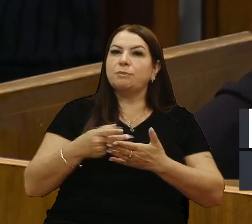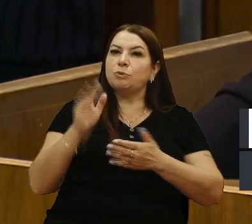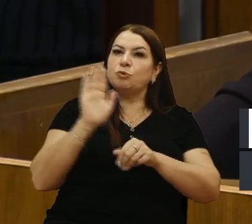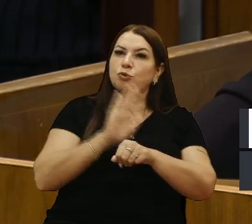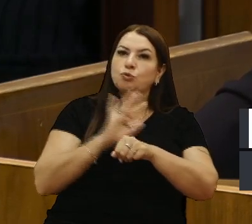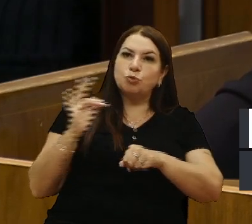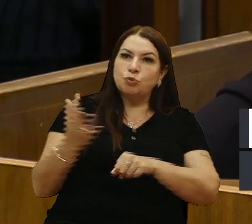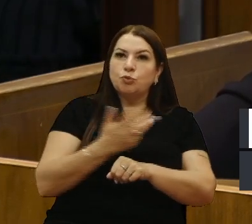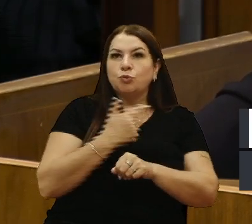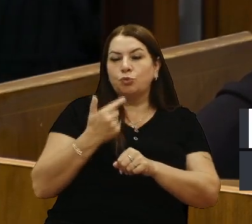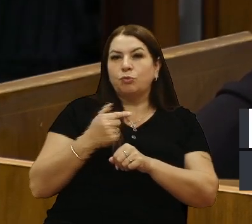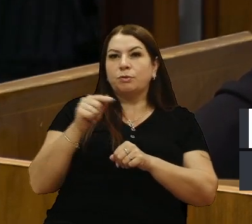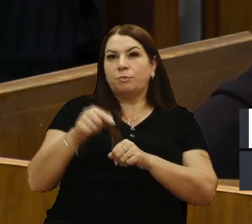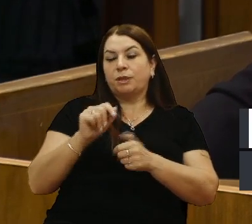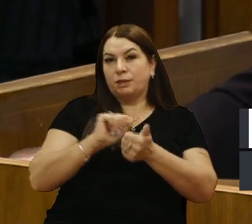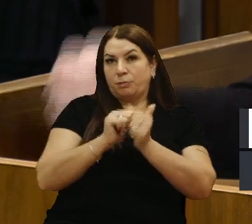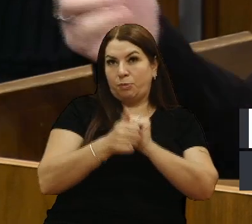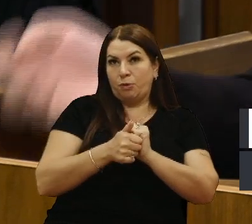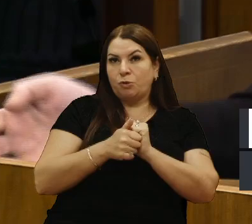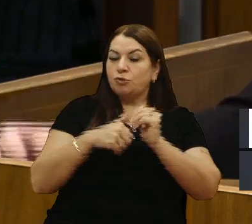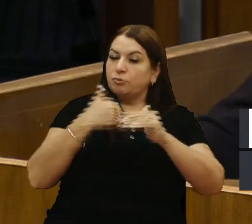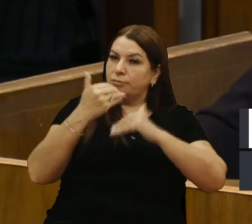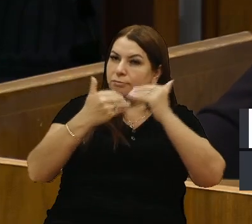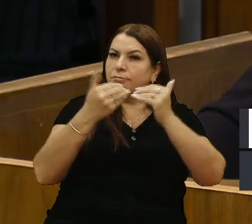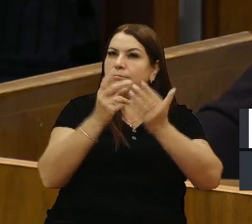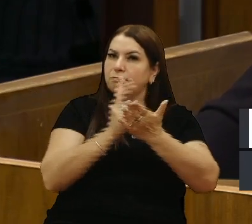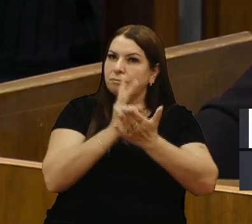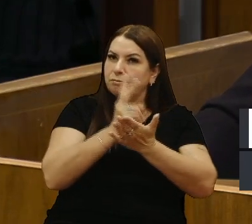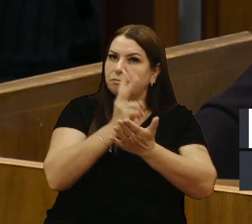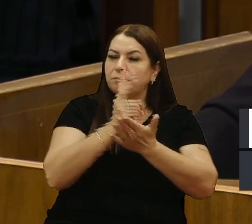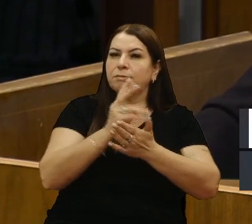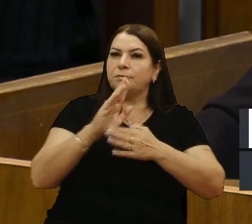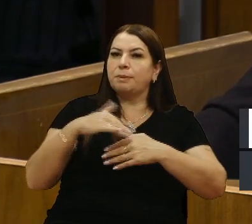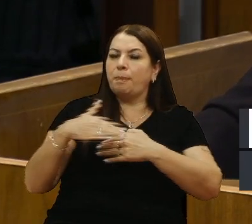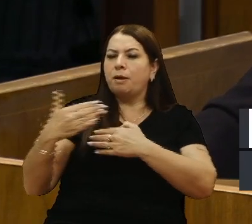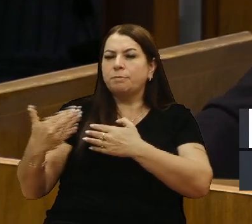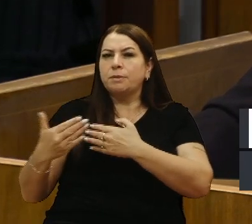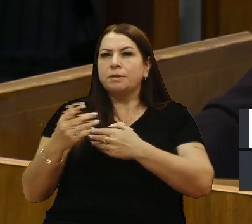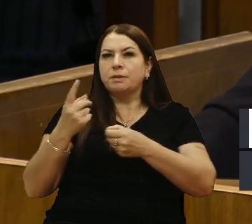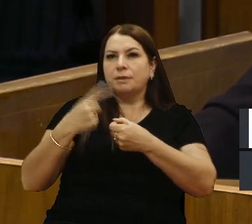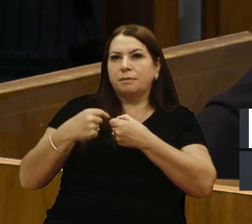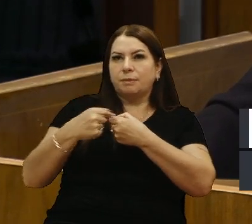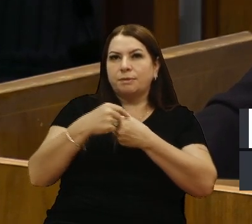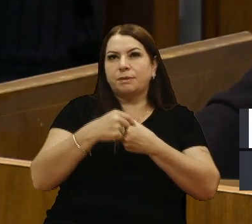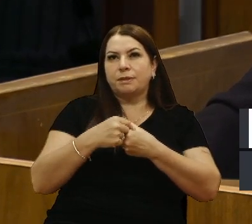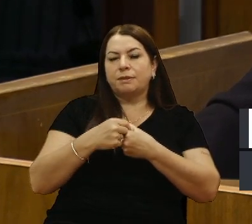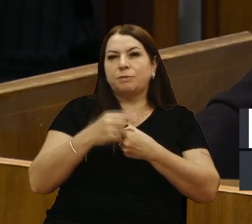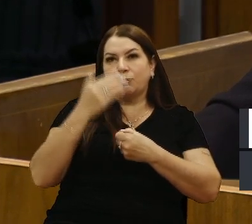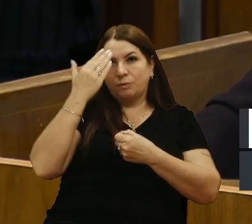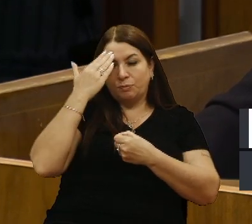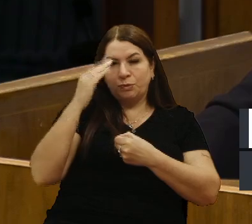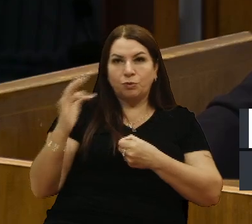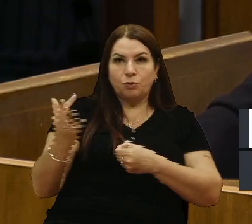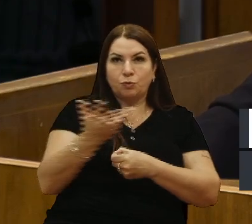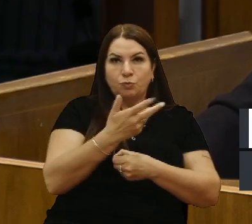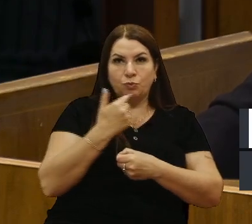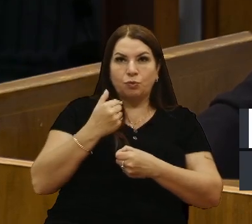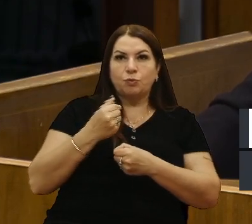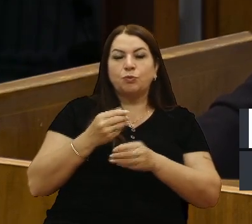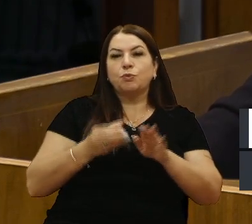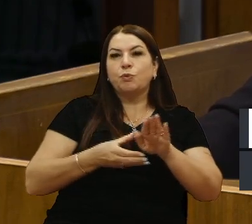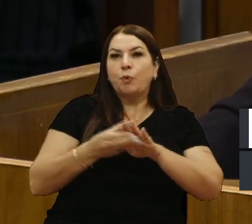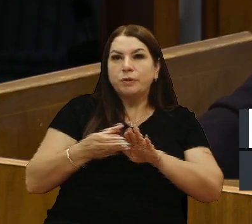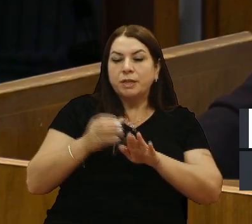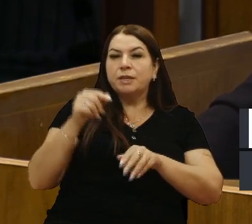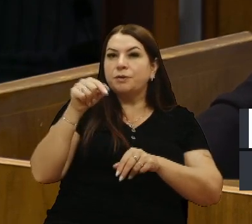de todos para que o esporte cresça e continue evoluindo cada vez mais no nosso município. Um agradecimento a todos os conselheiros